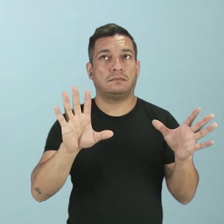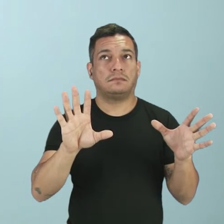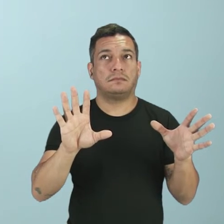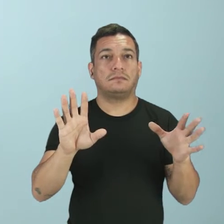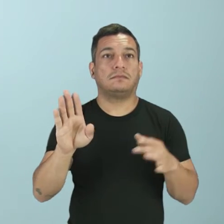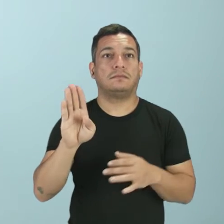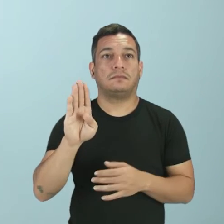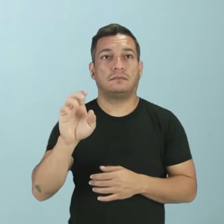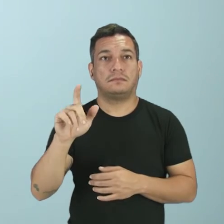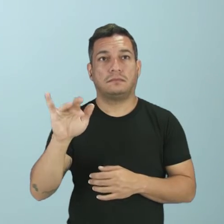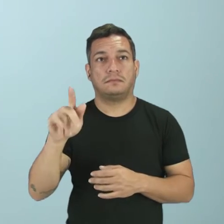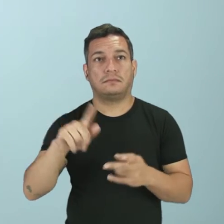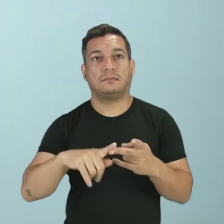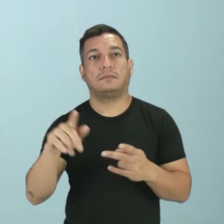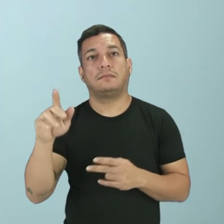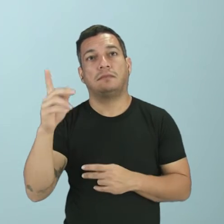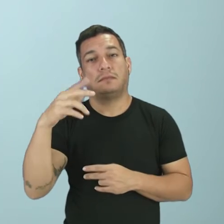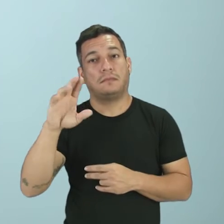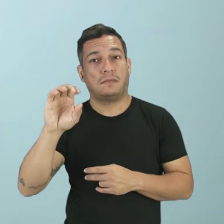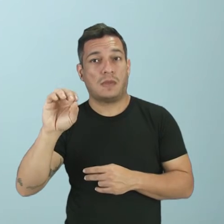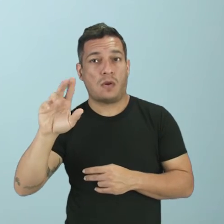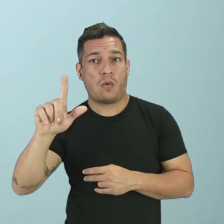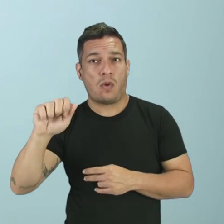a Bélgica da Holanda,